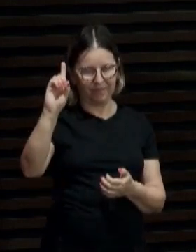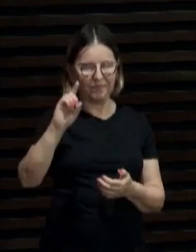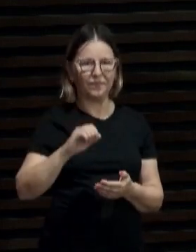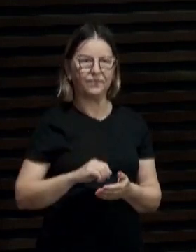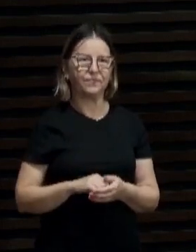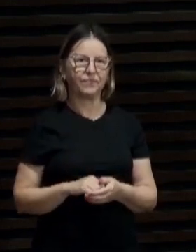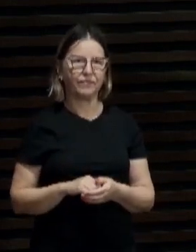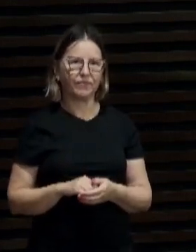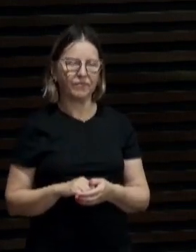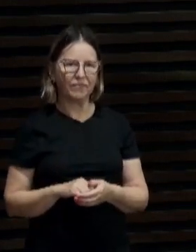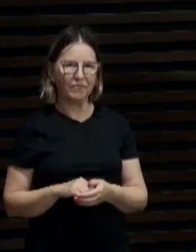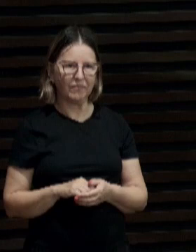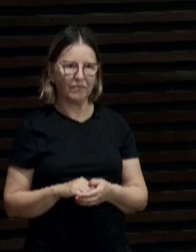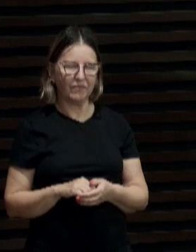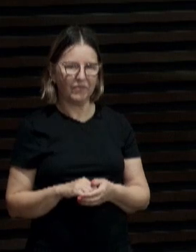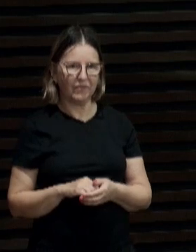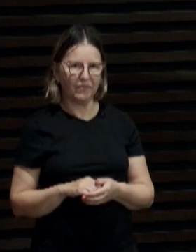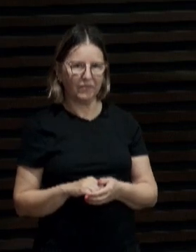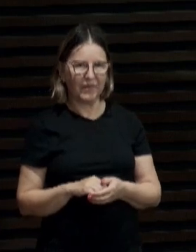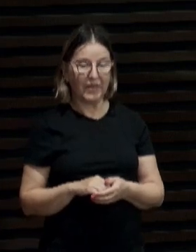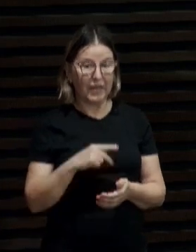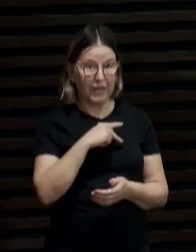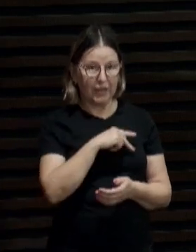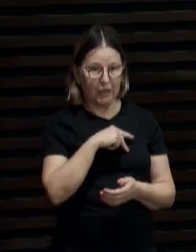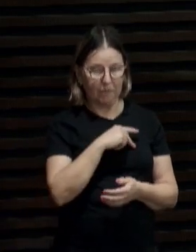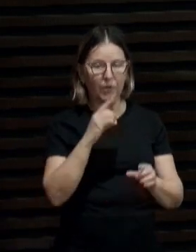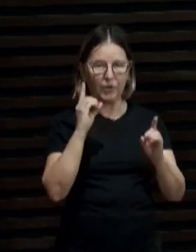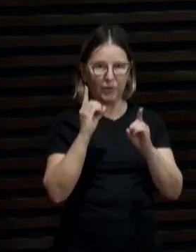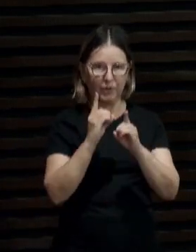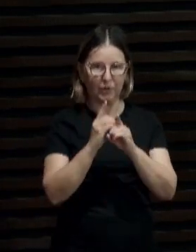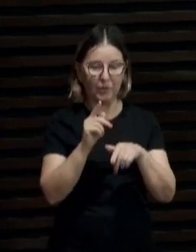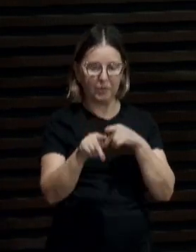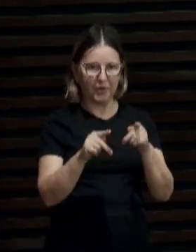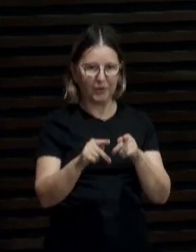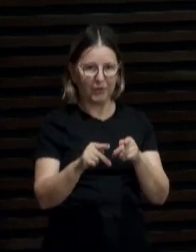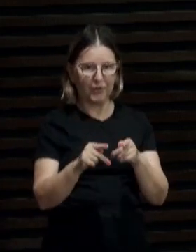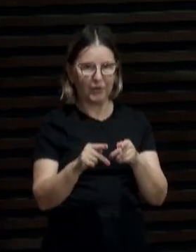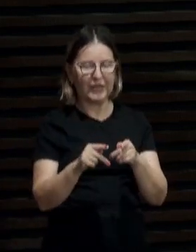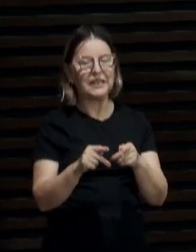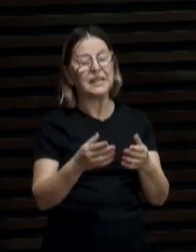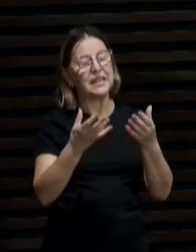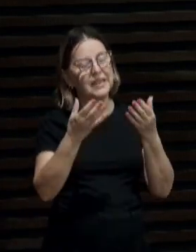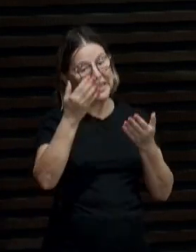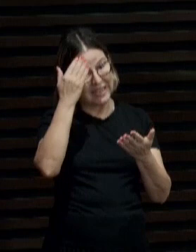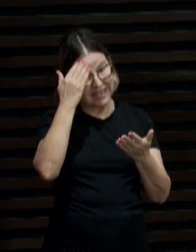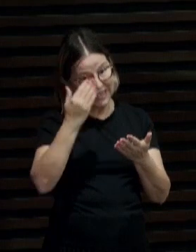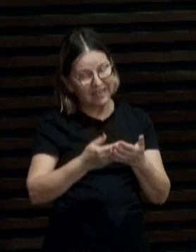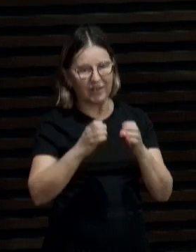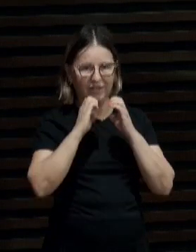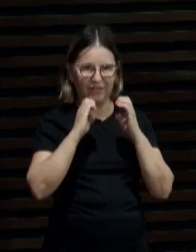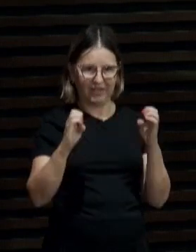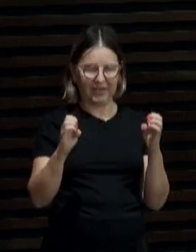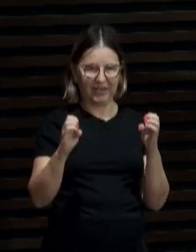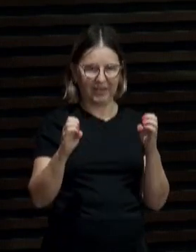Paulo e dos demais irmãos, Ele encontrou pessoas que receberam o Evangelho e a palavra,